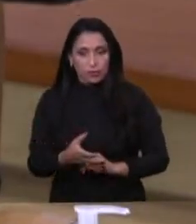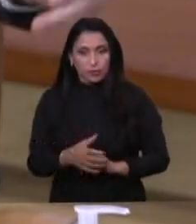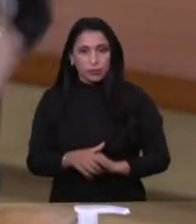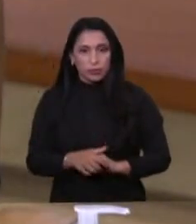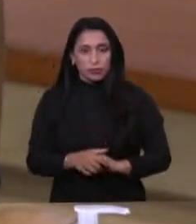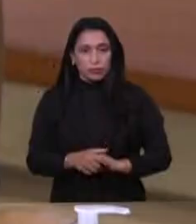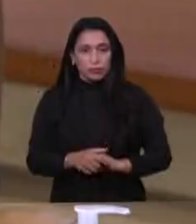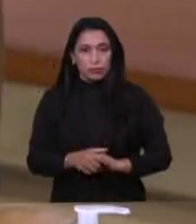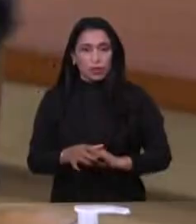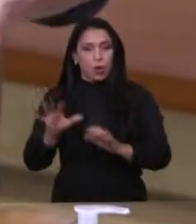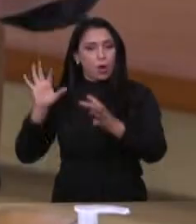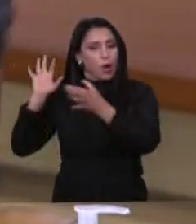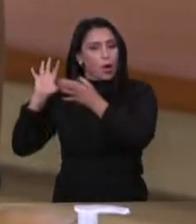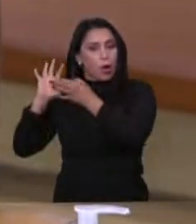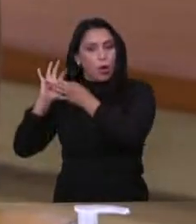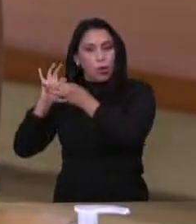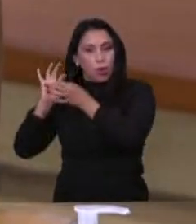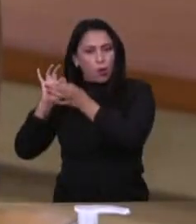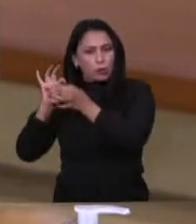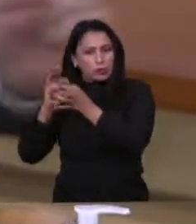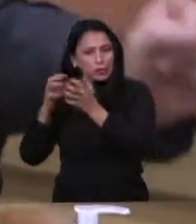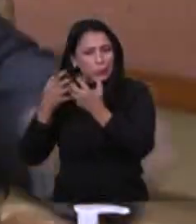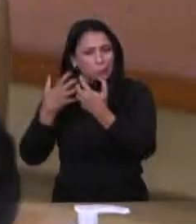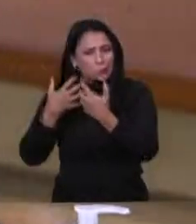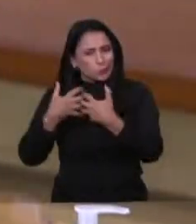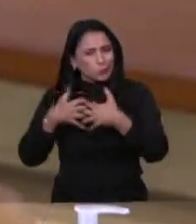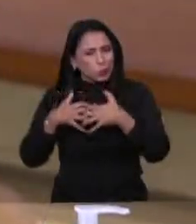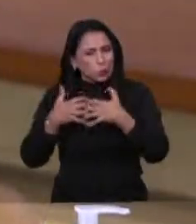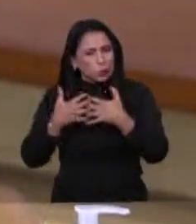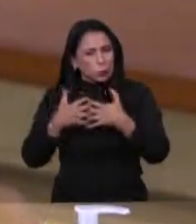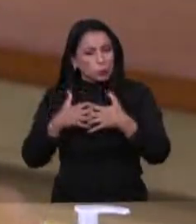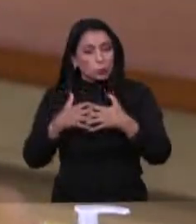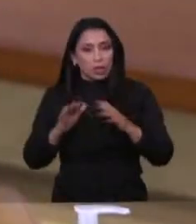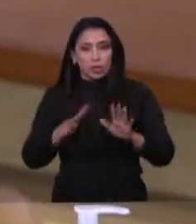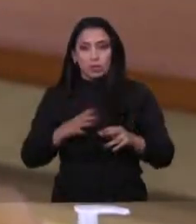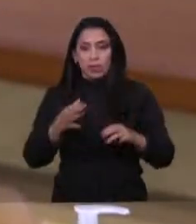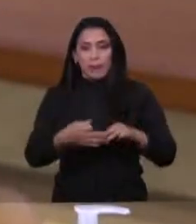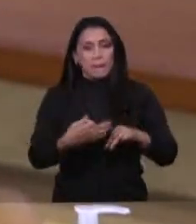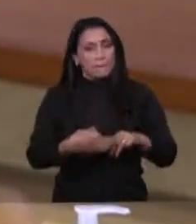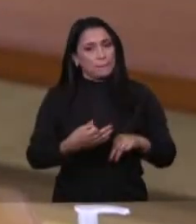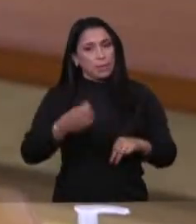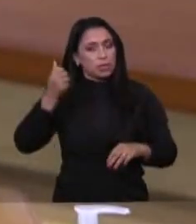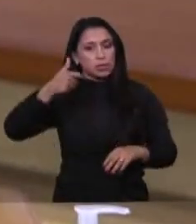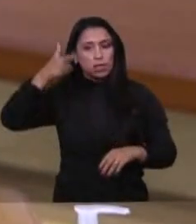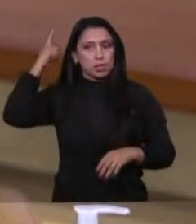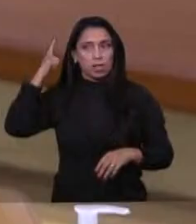um contexto extremamente complexo, e, ministro Alexandre, eu não prejulgo ninguém,